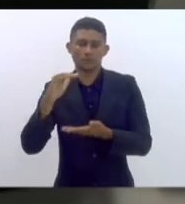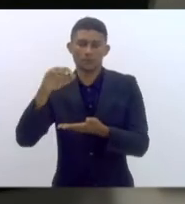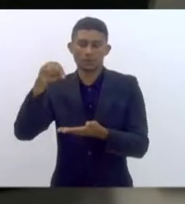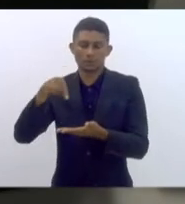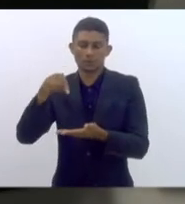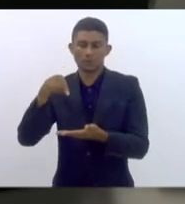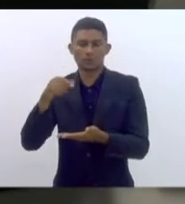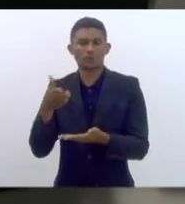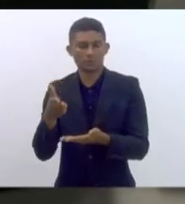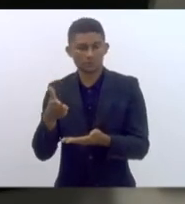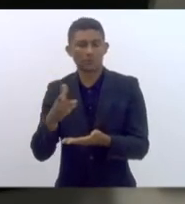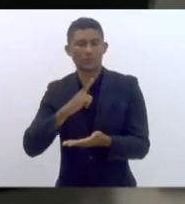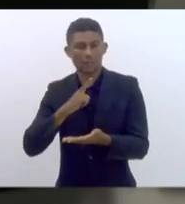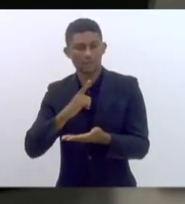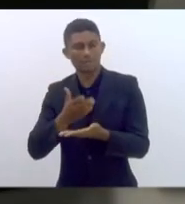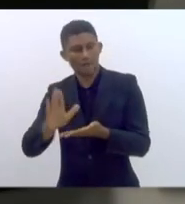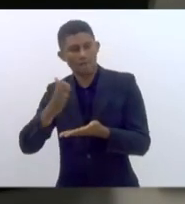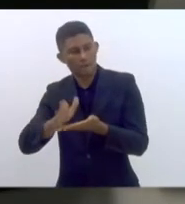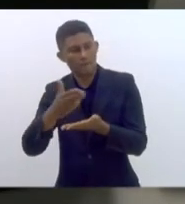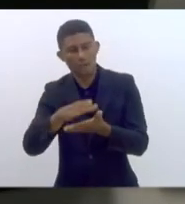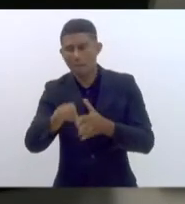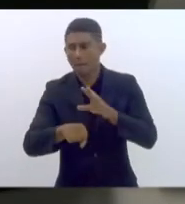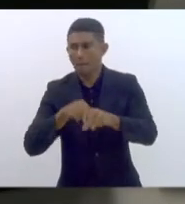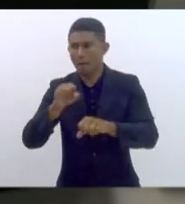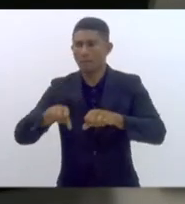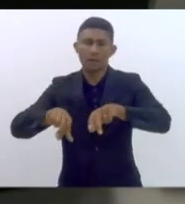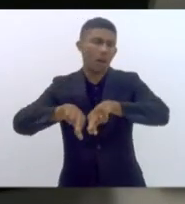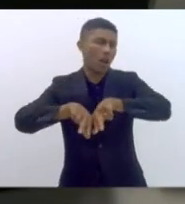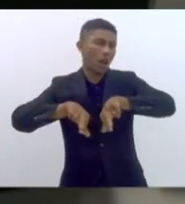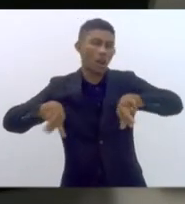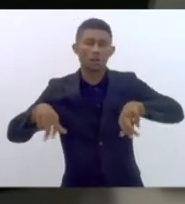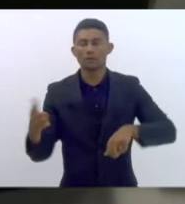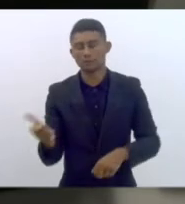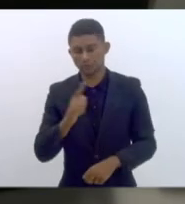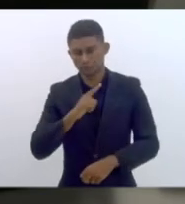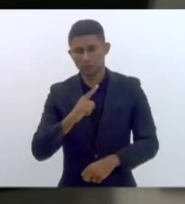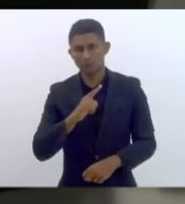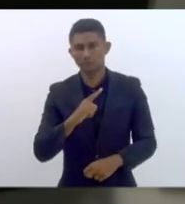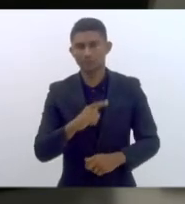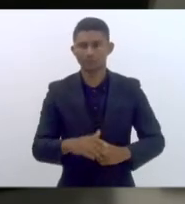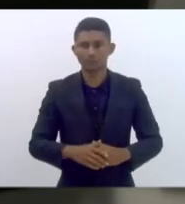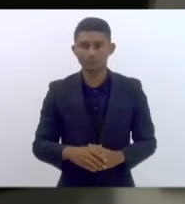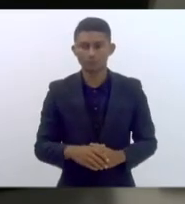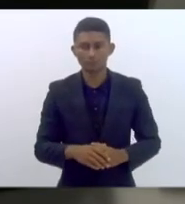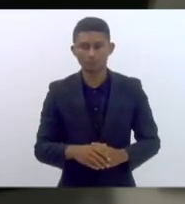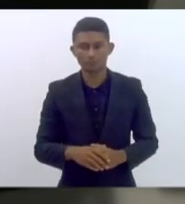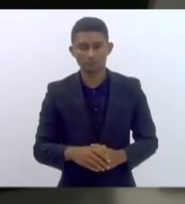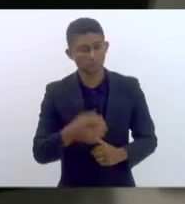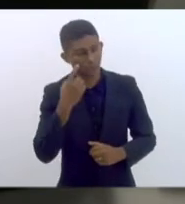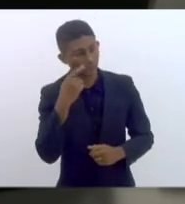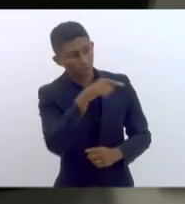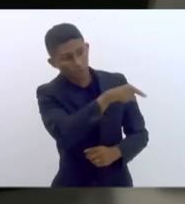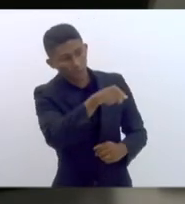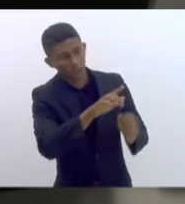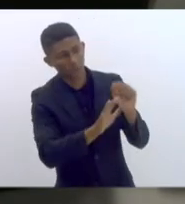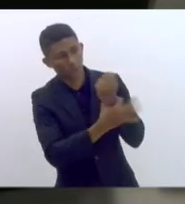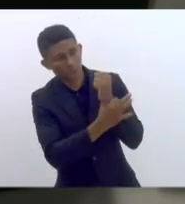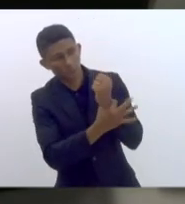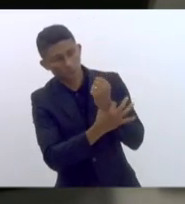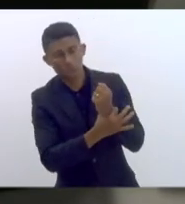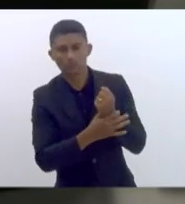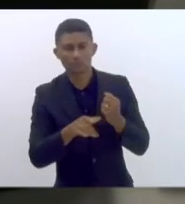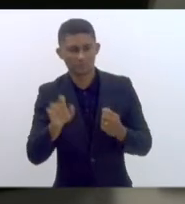para diversas finalidades diferentes, e a execução dessas garantias e contra-garantias pela